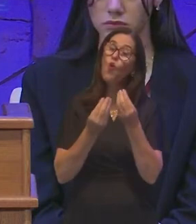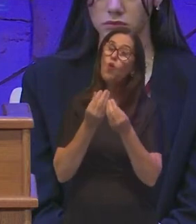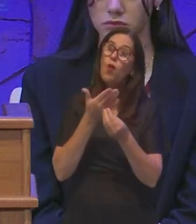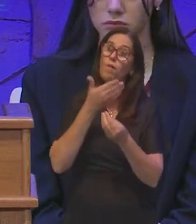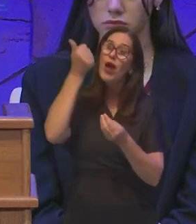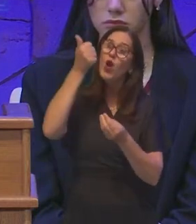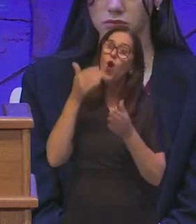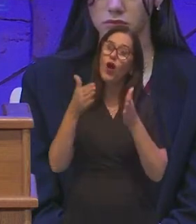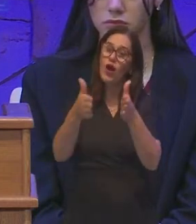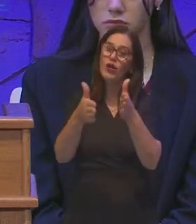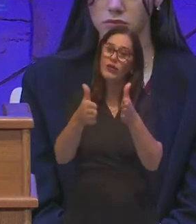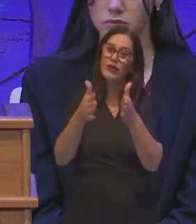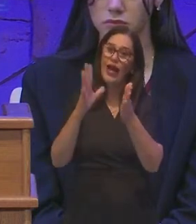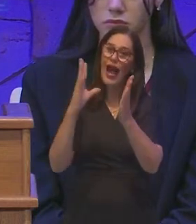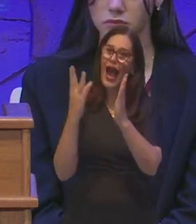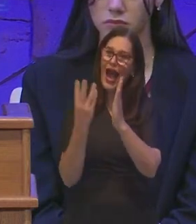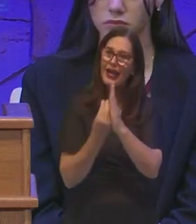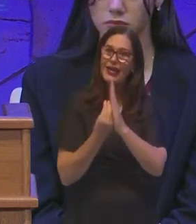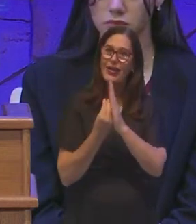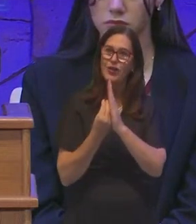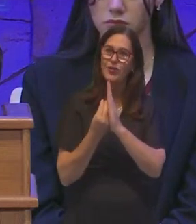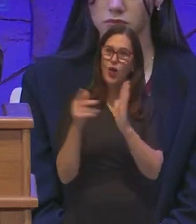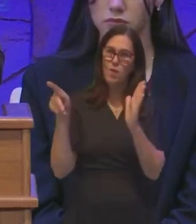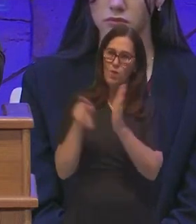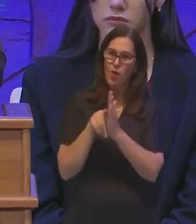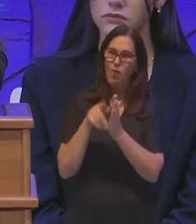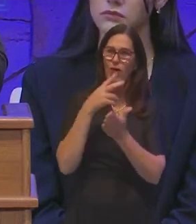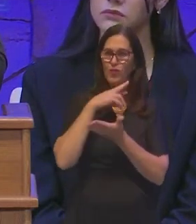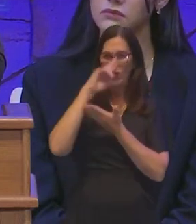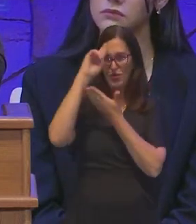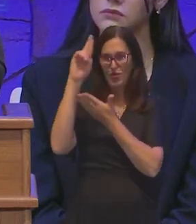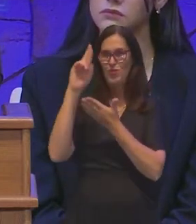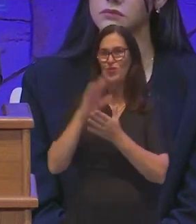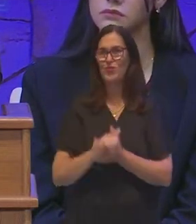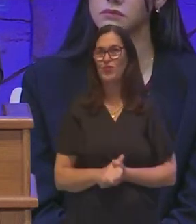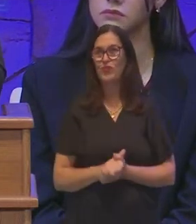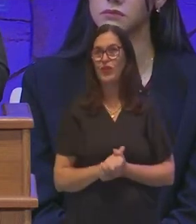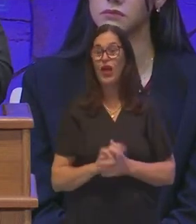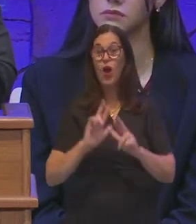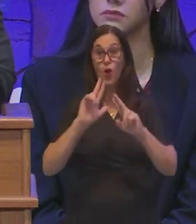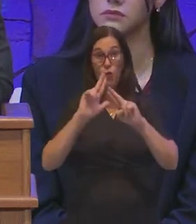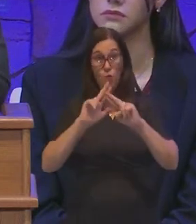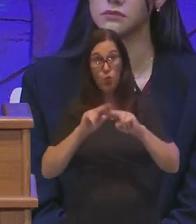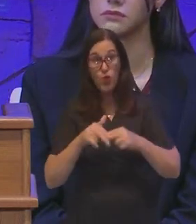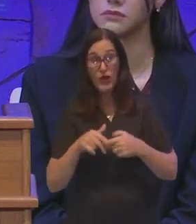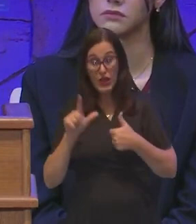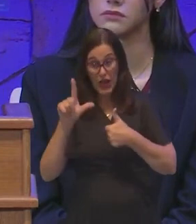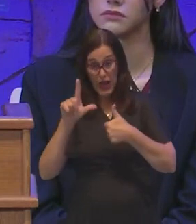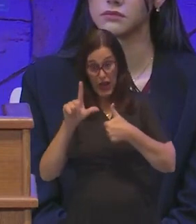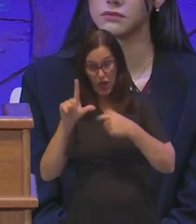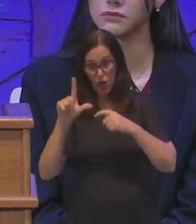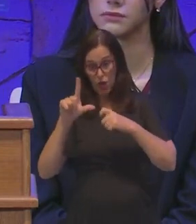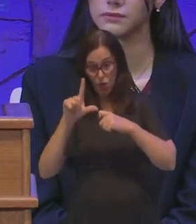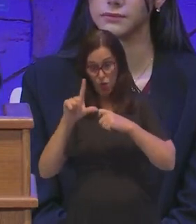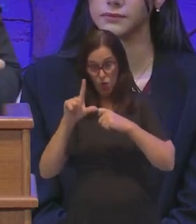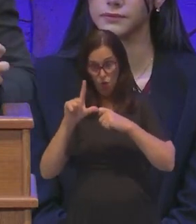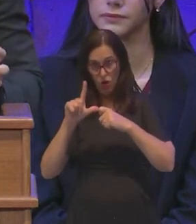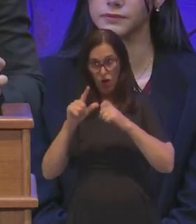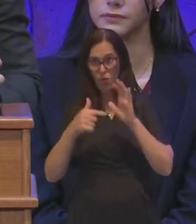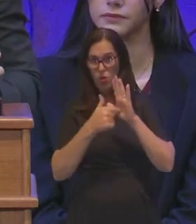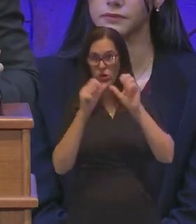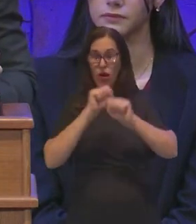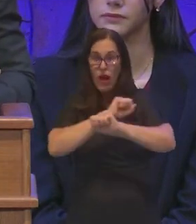caminho para a igreja do Senhor. E por isso Lucas está deixando muito claro